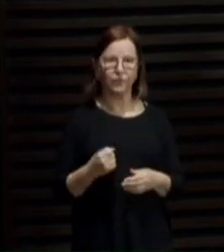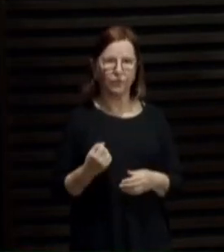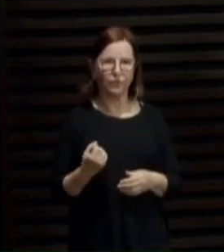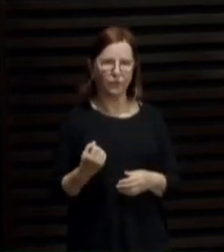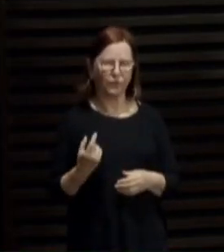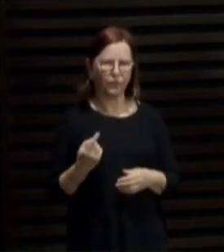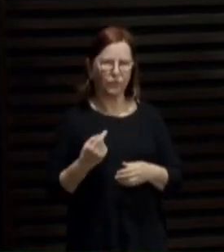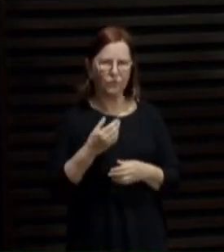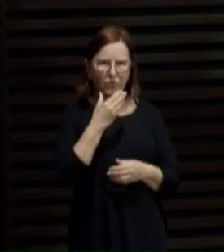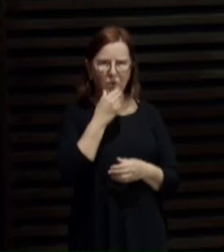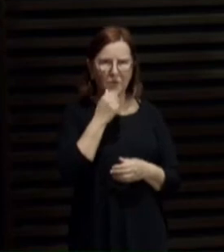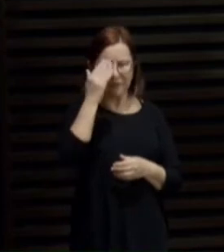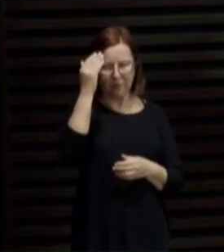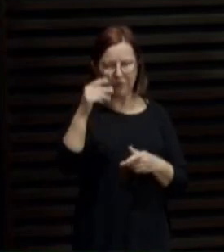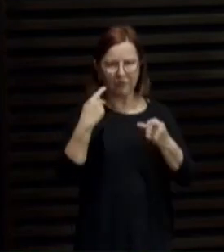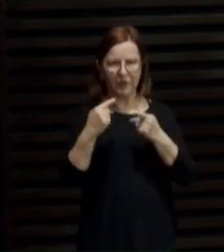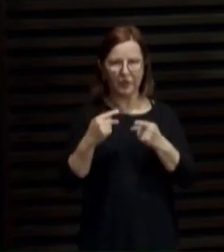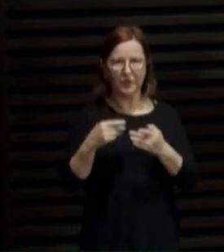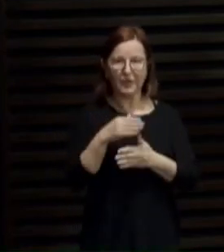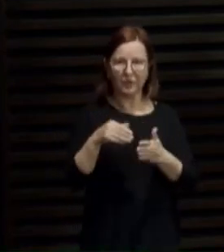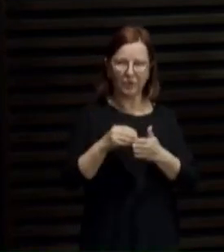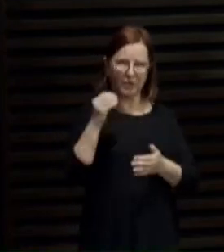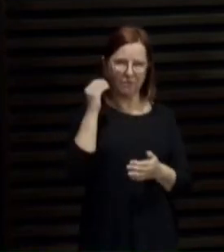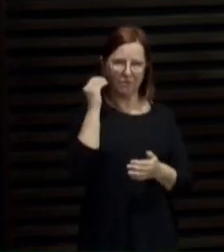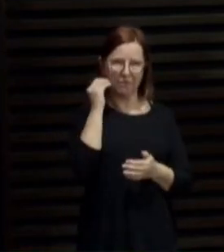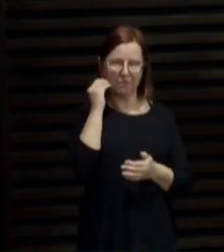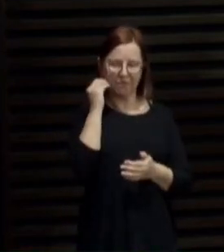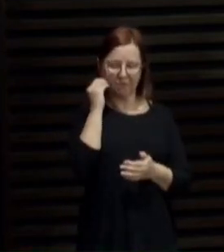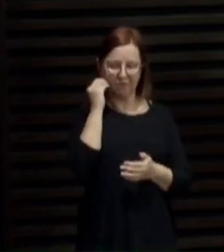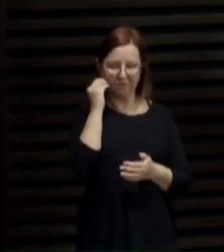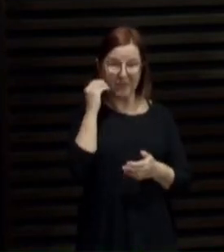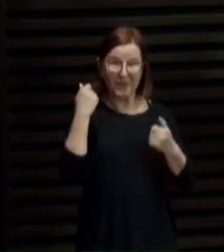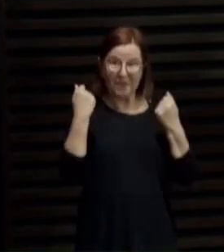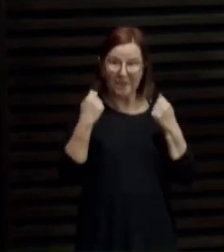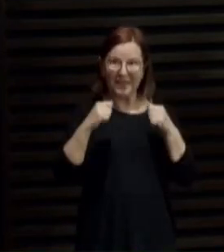Ele disse o seguinte: toda experiência precisa ser